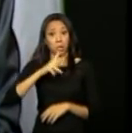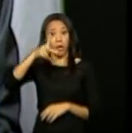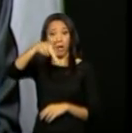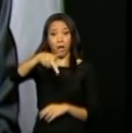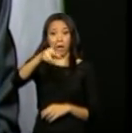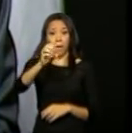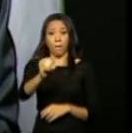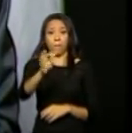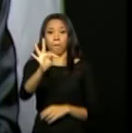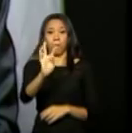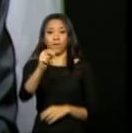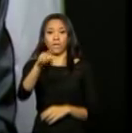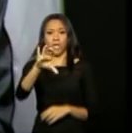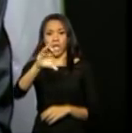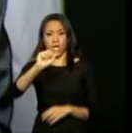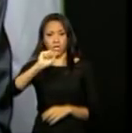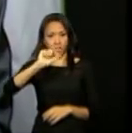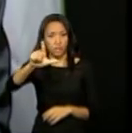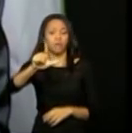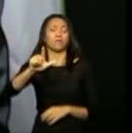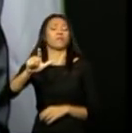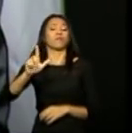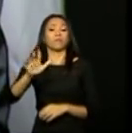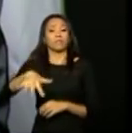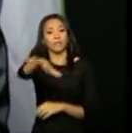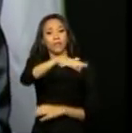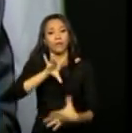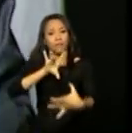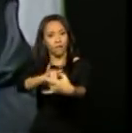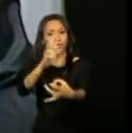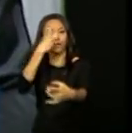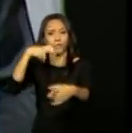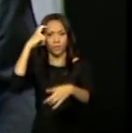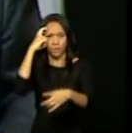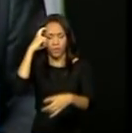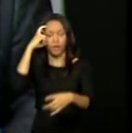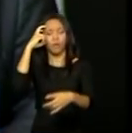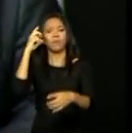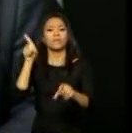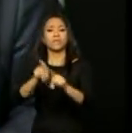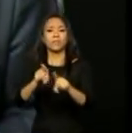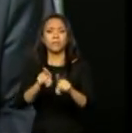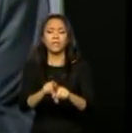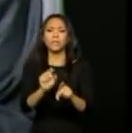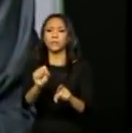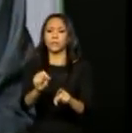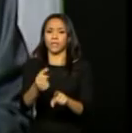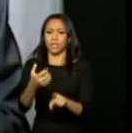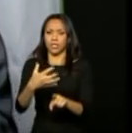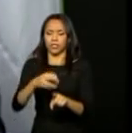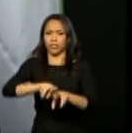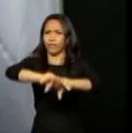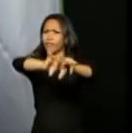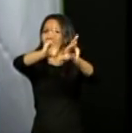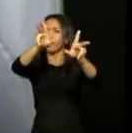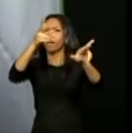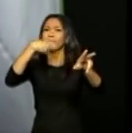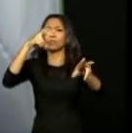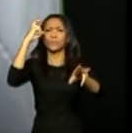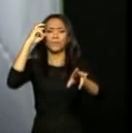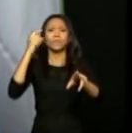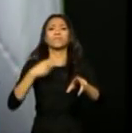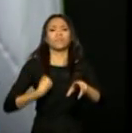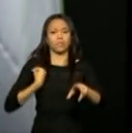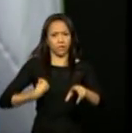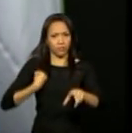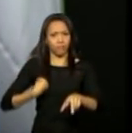global, surgida do encontro entre todas as humanidades, da orgulhosa mestiçagem das culturas que aqui coexistem